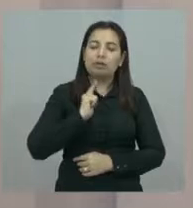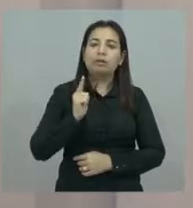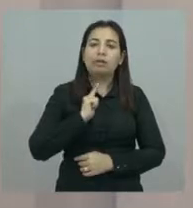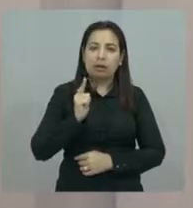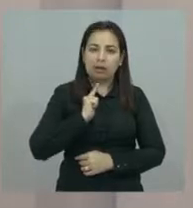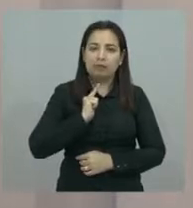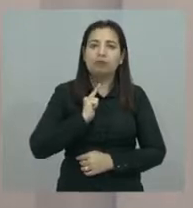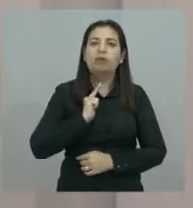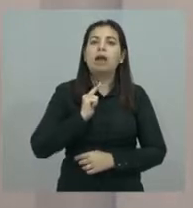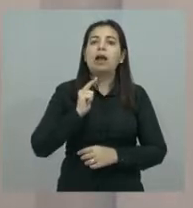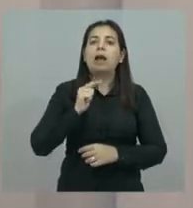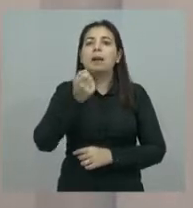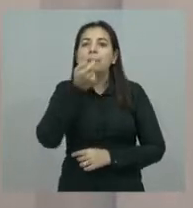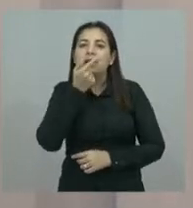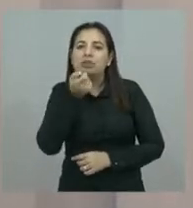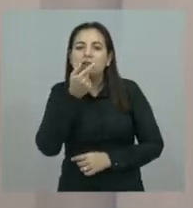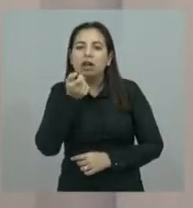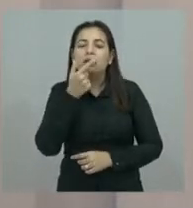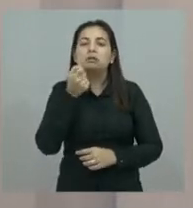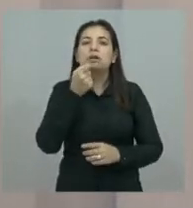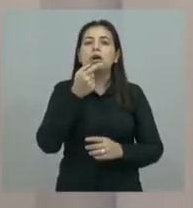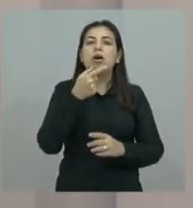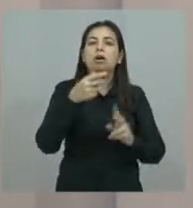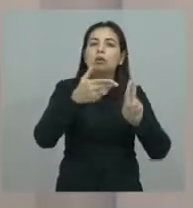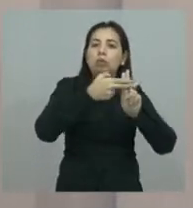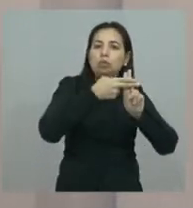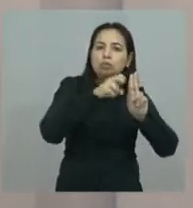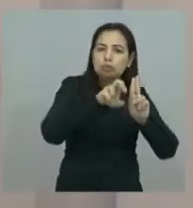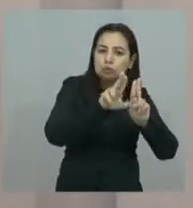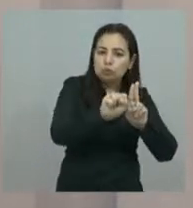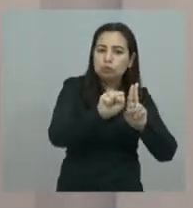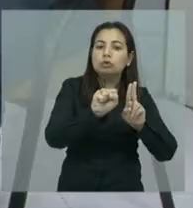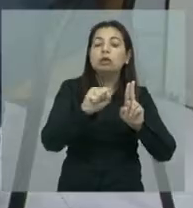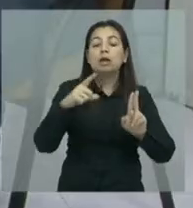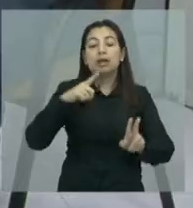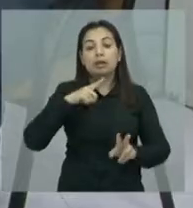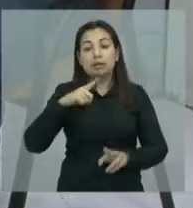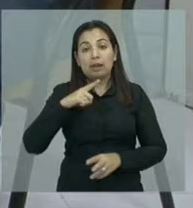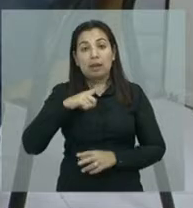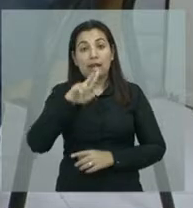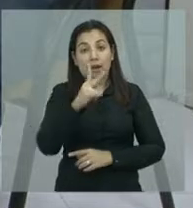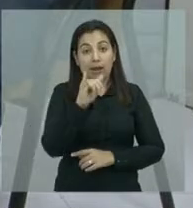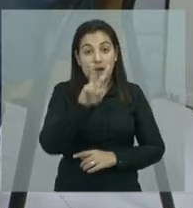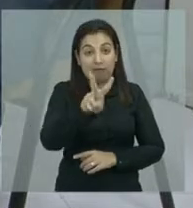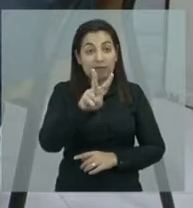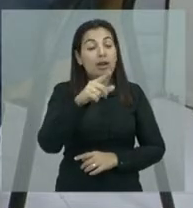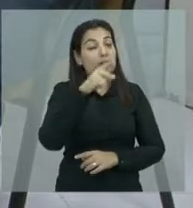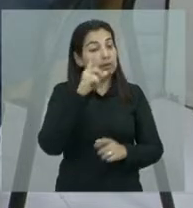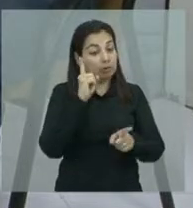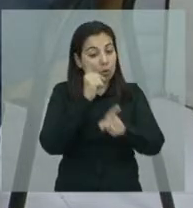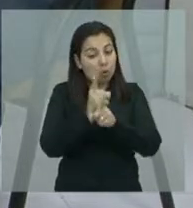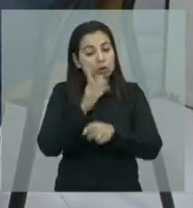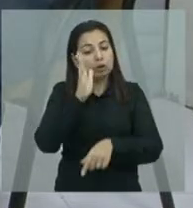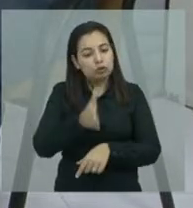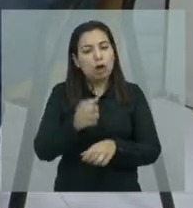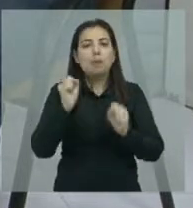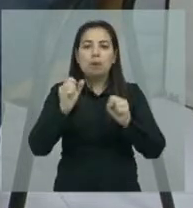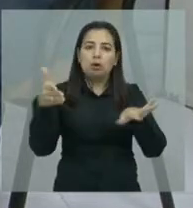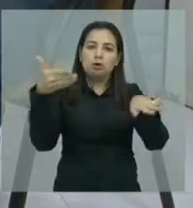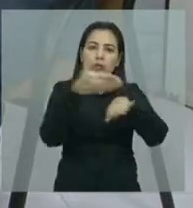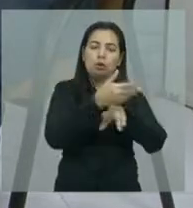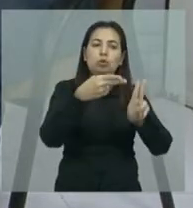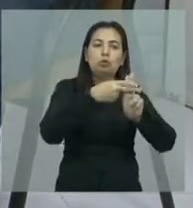a medicação para o combate ao HIV é fornecida pelo SUS, graças a Deus. O Brasil é um dos